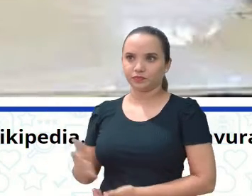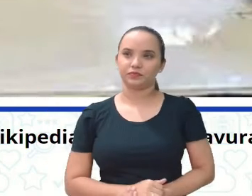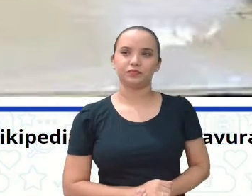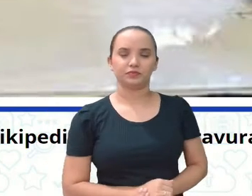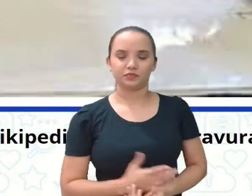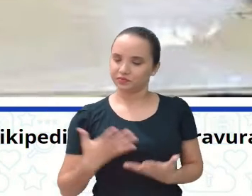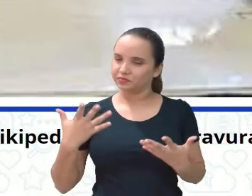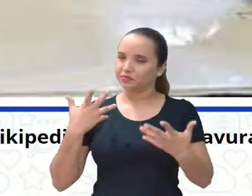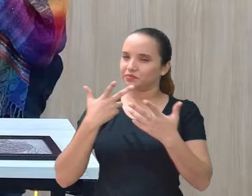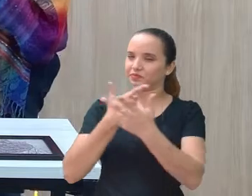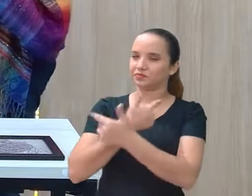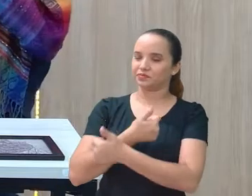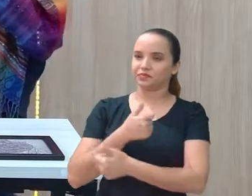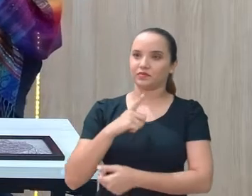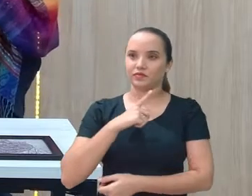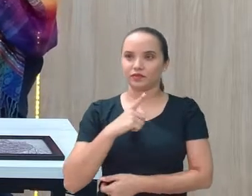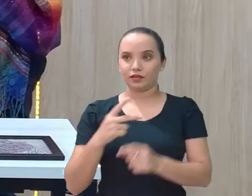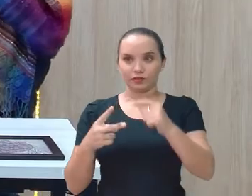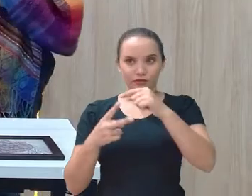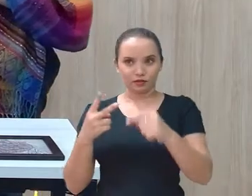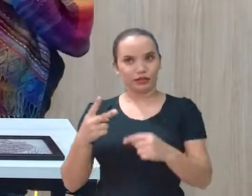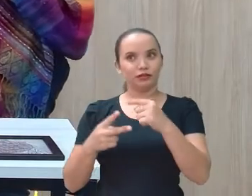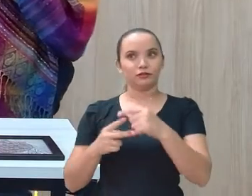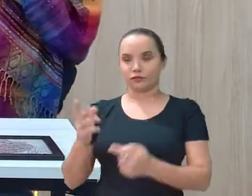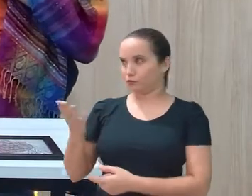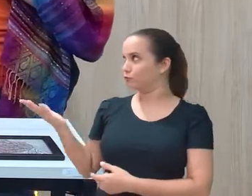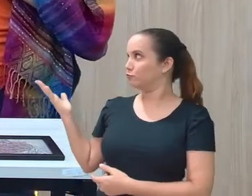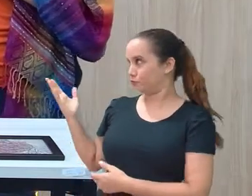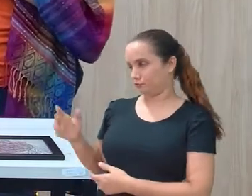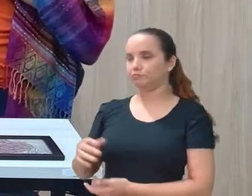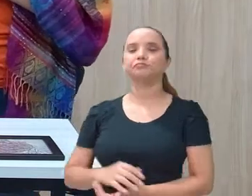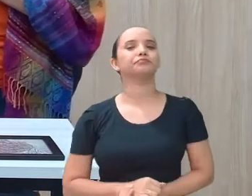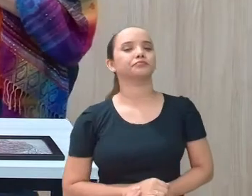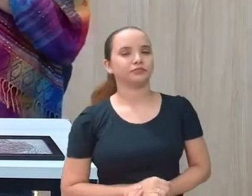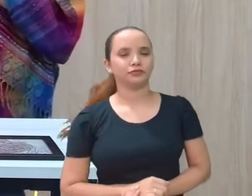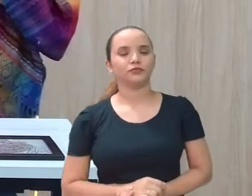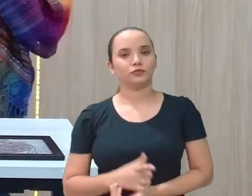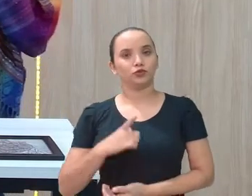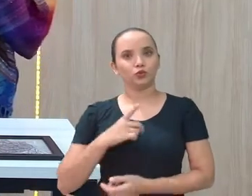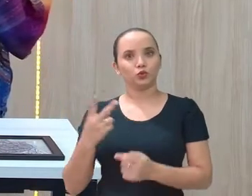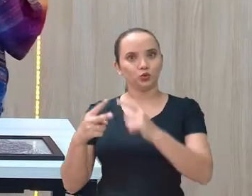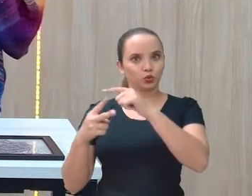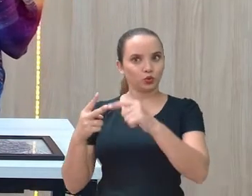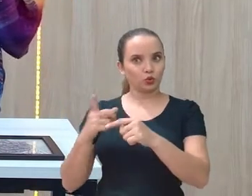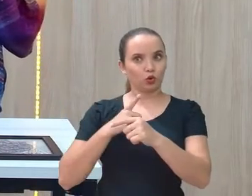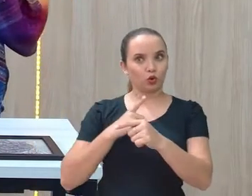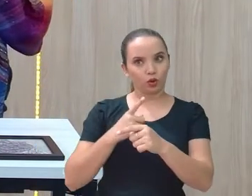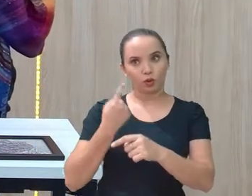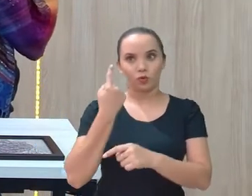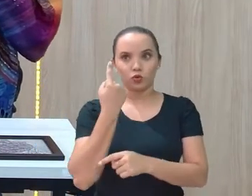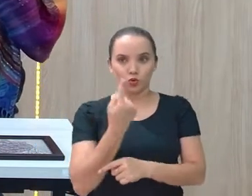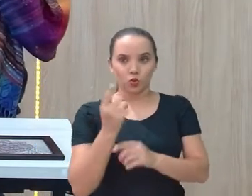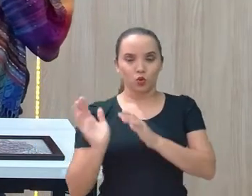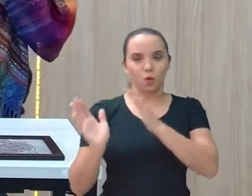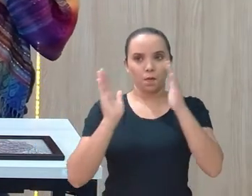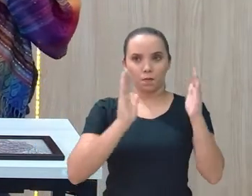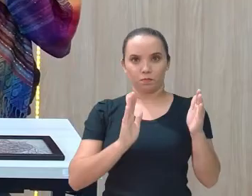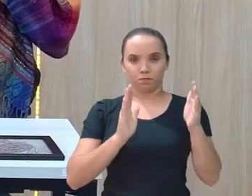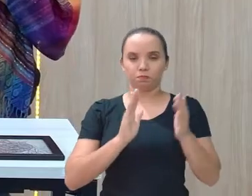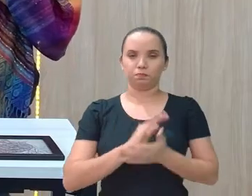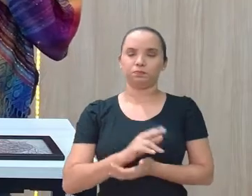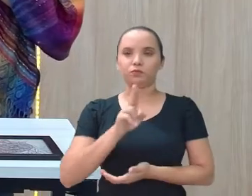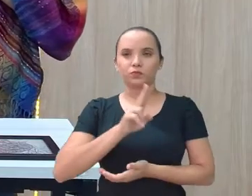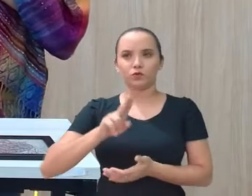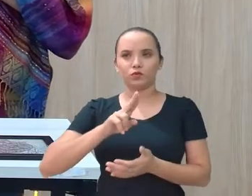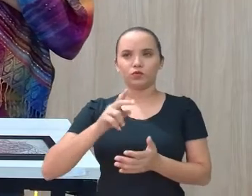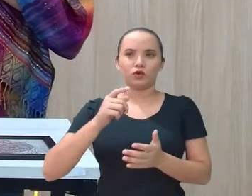né? Tem duas aqui, uma gravura, né? Feita com, se eu não me engano, ela é